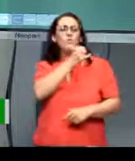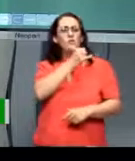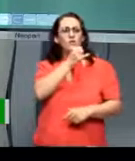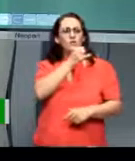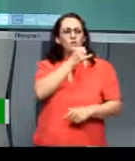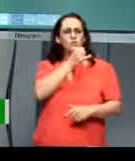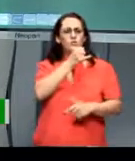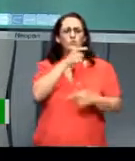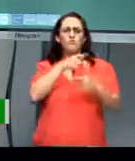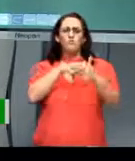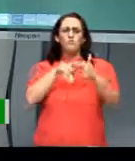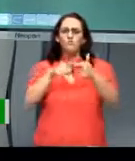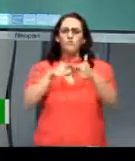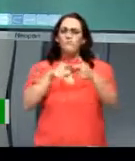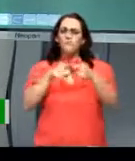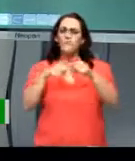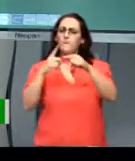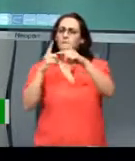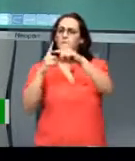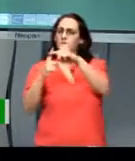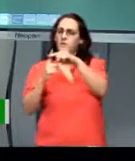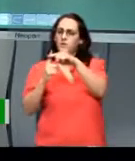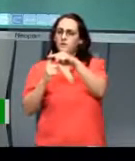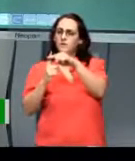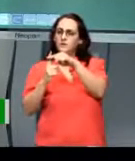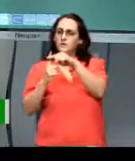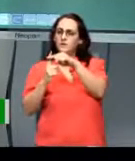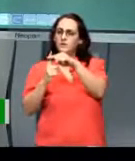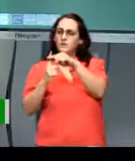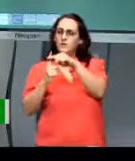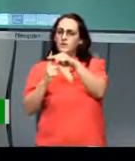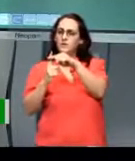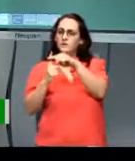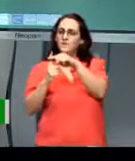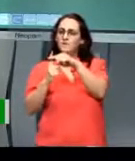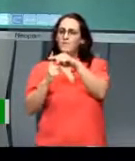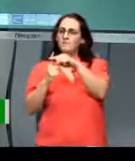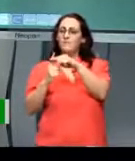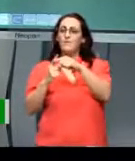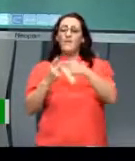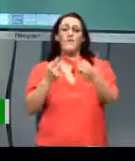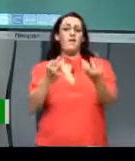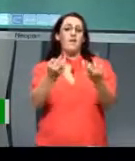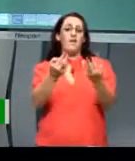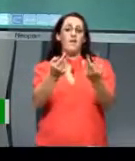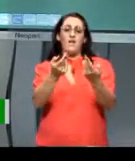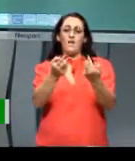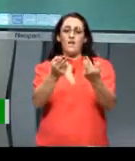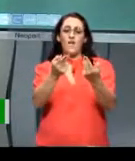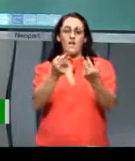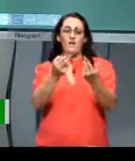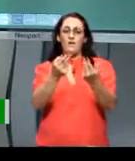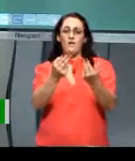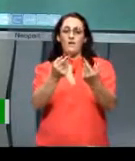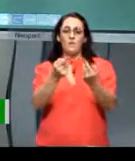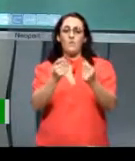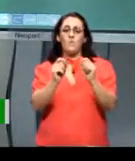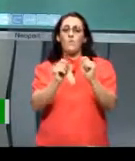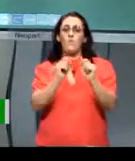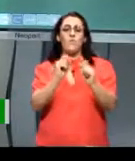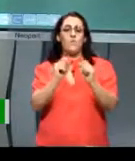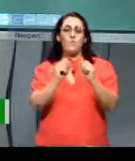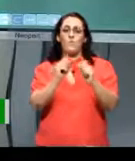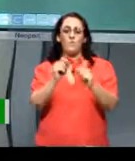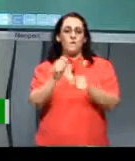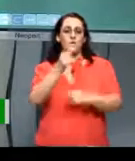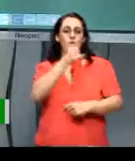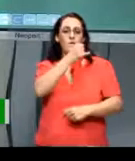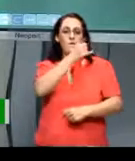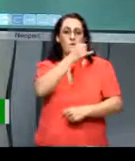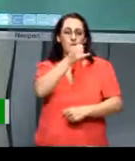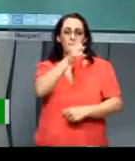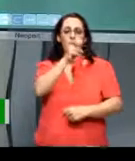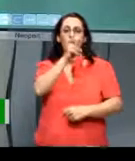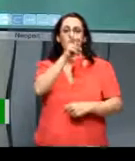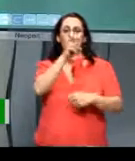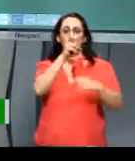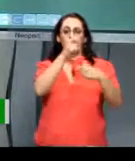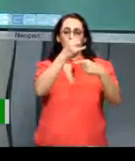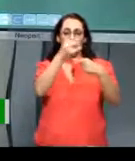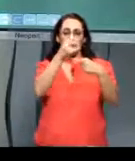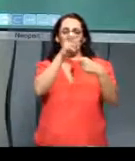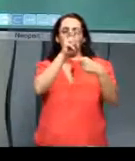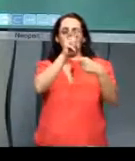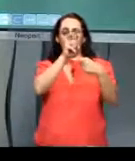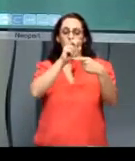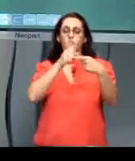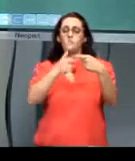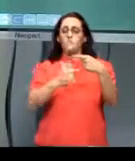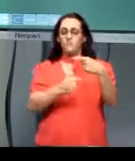número positivo. Então, é a mesma coisa que eu escrever assim, 5 sobre 2, ok?